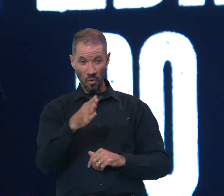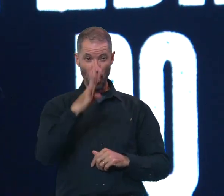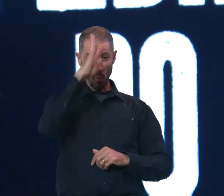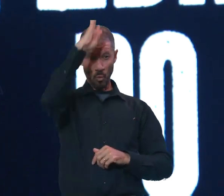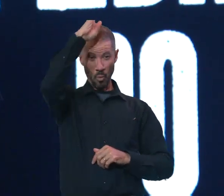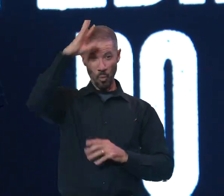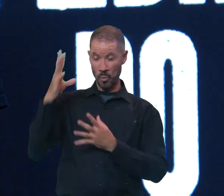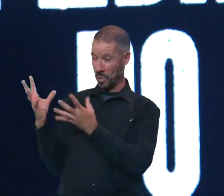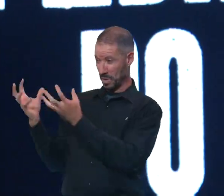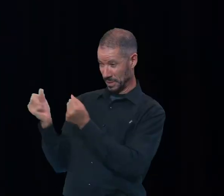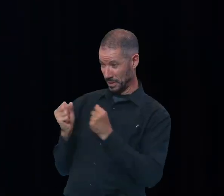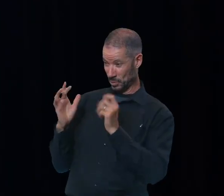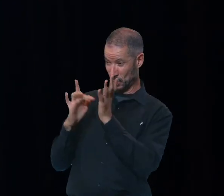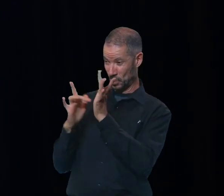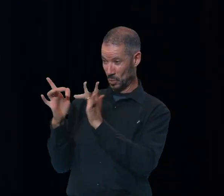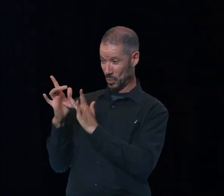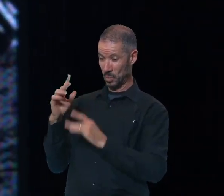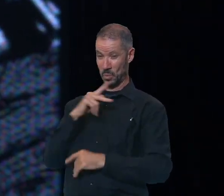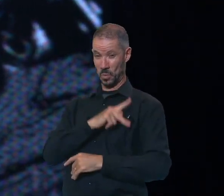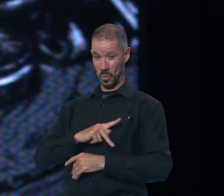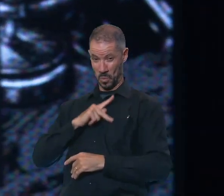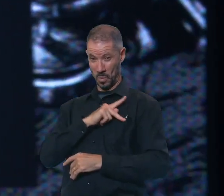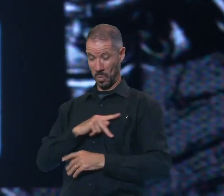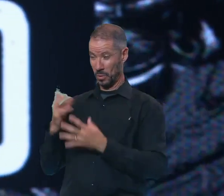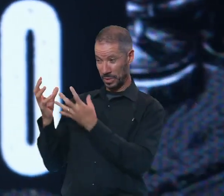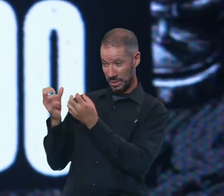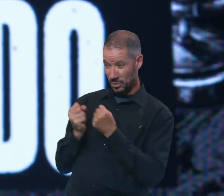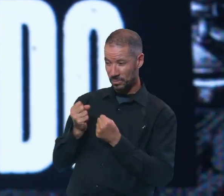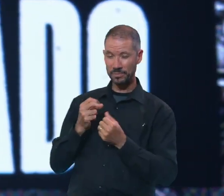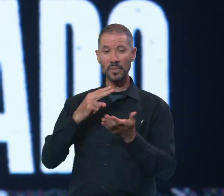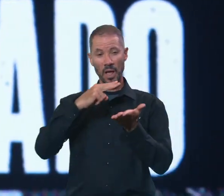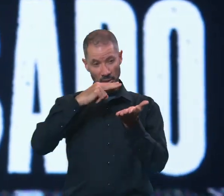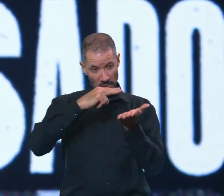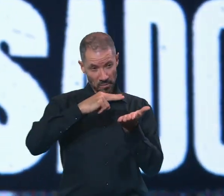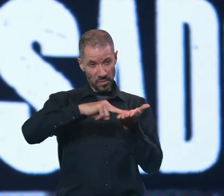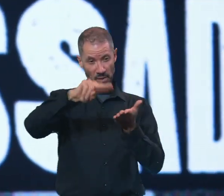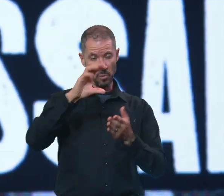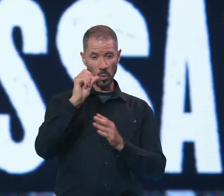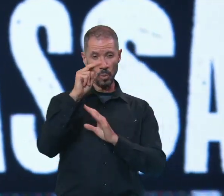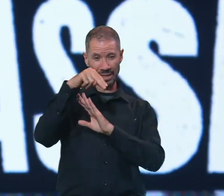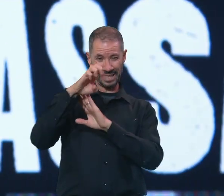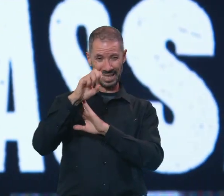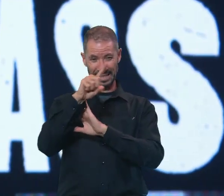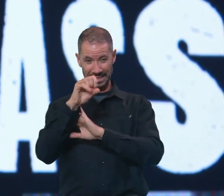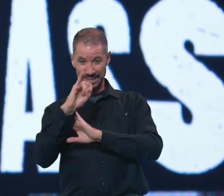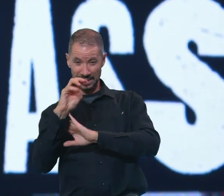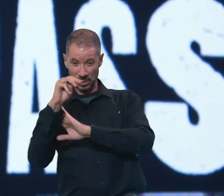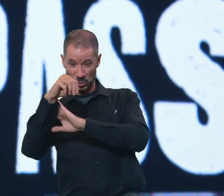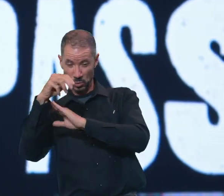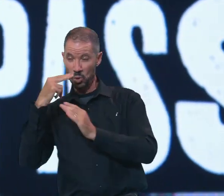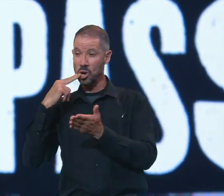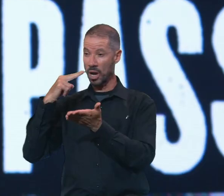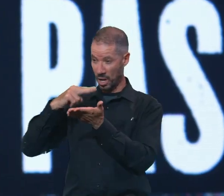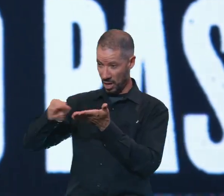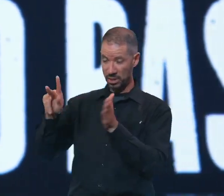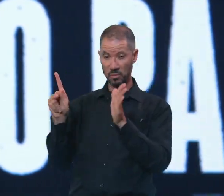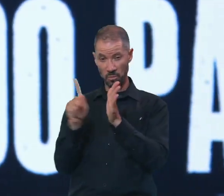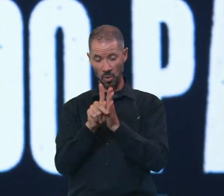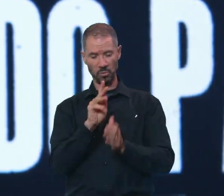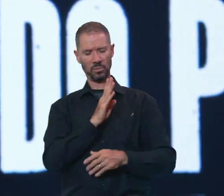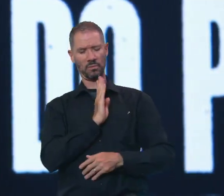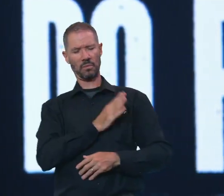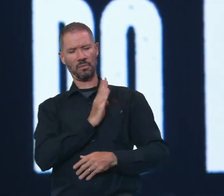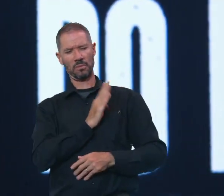nas pregações de Paulo, que escreveu uma carta muito pessoal, dizendo que enviava Onésimo e a carta como enviando o seu próprio